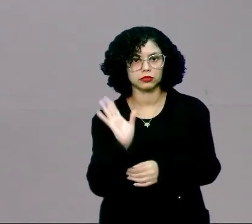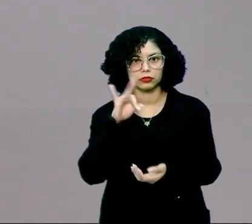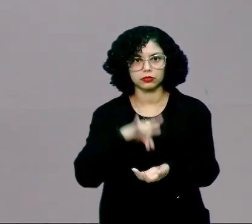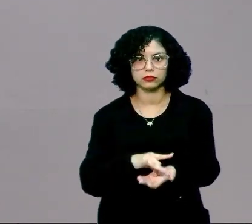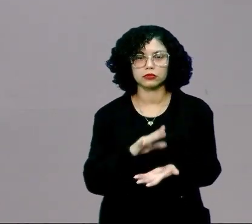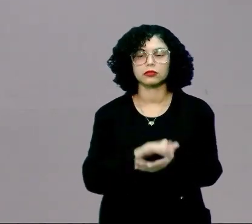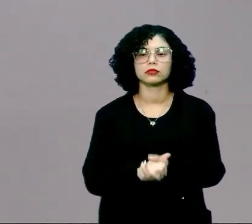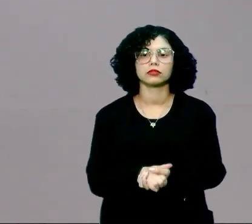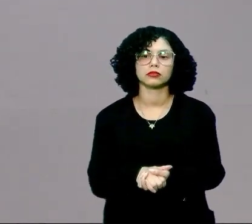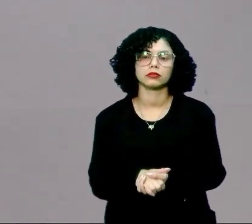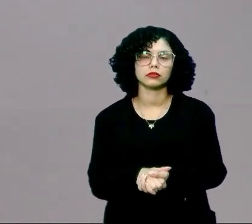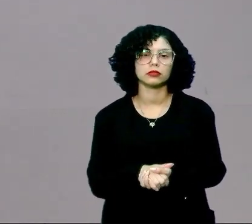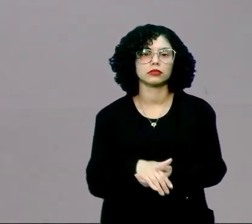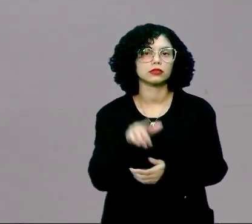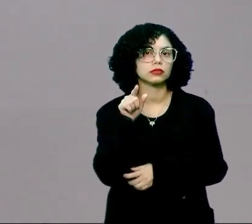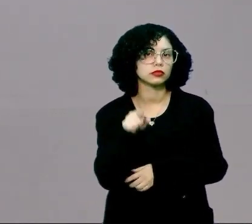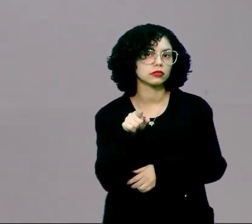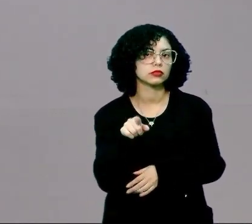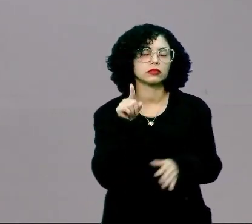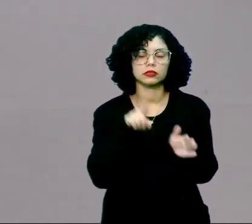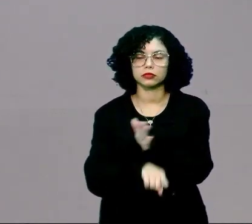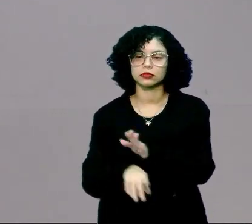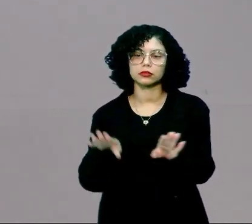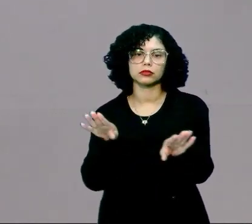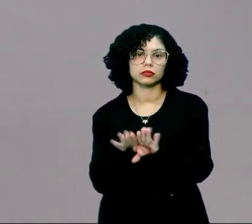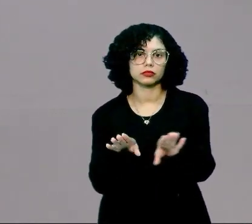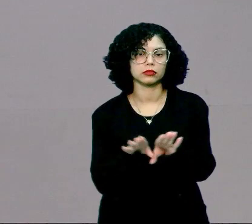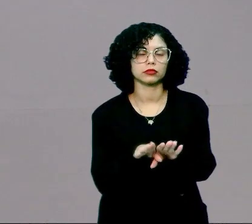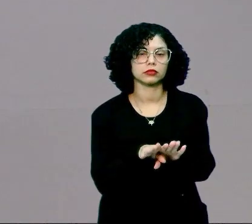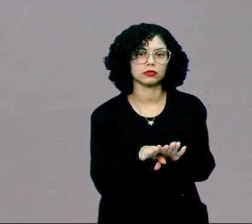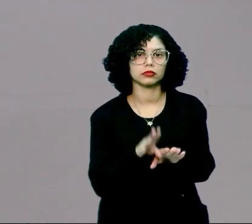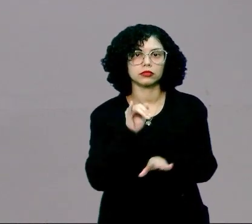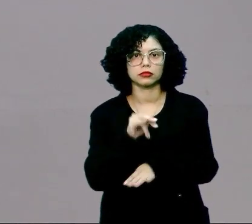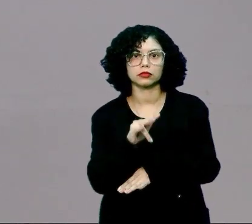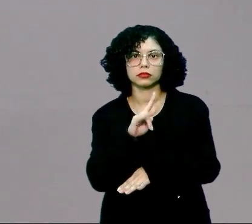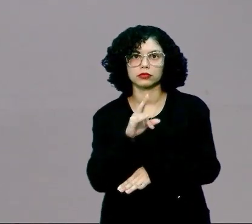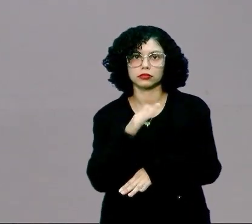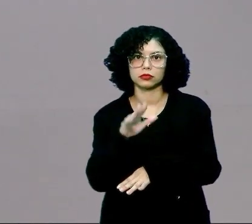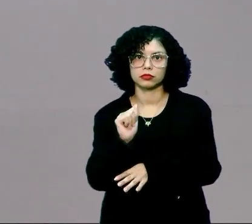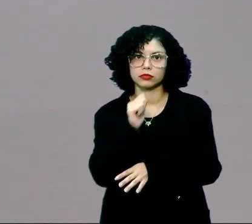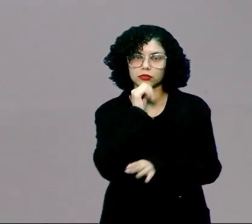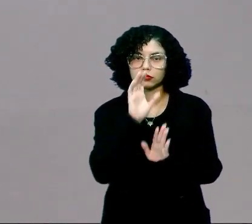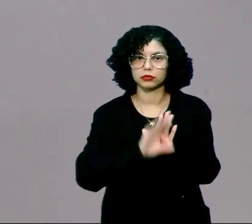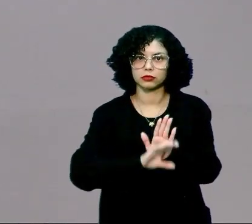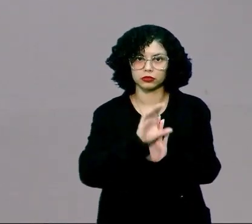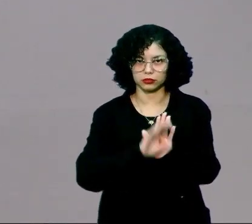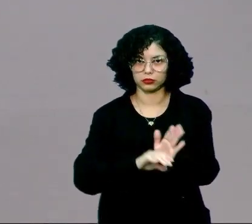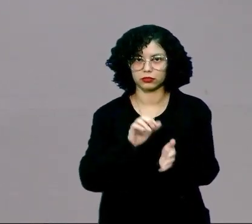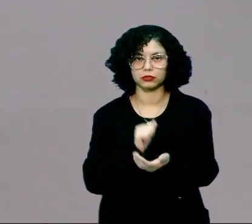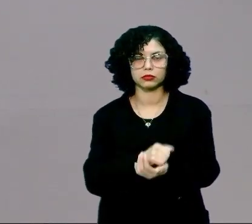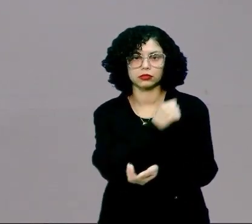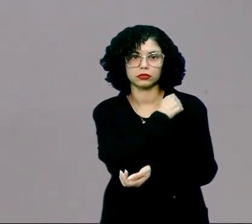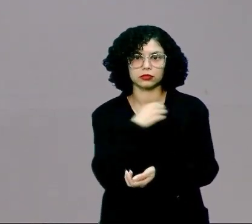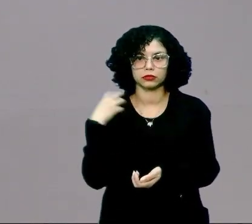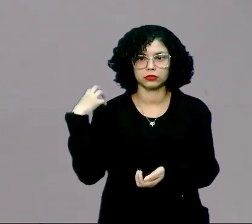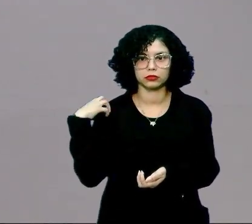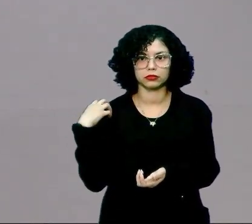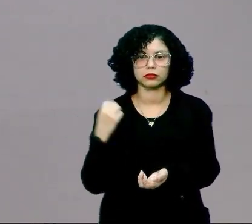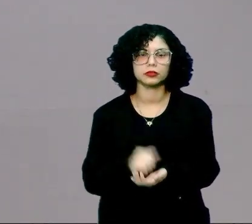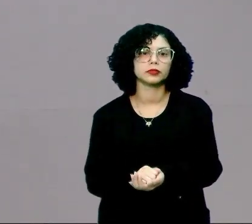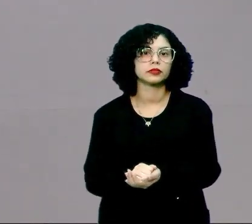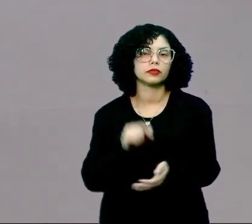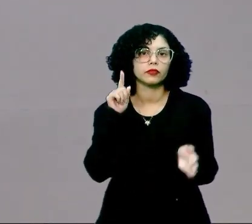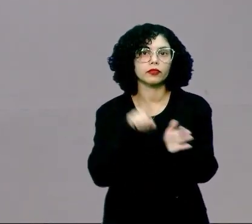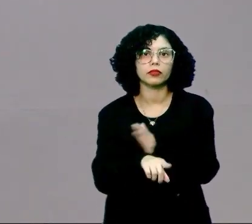realidade. E aqui, nessa questão da imitação, nessa conceituação do Aristóteles, ele quer dizer que